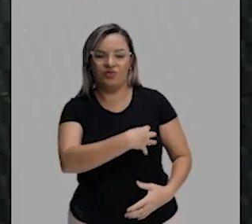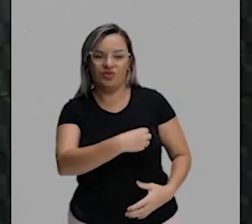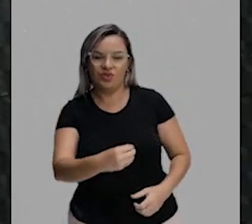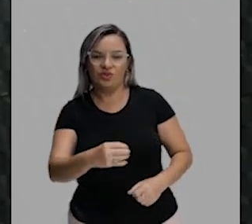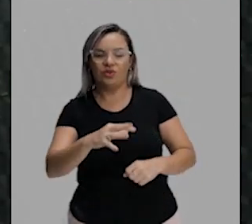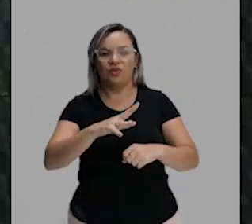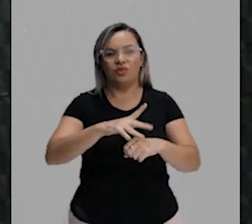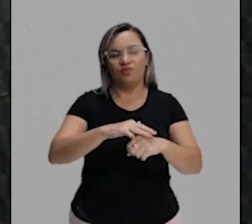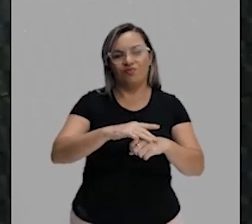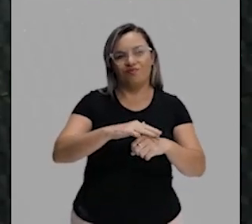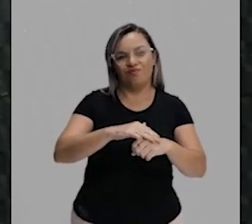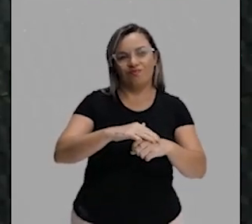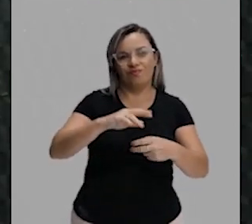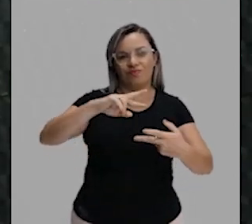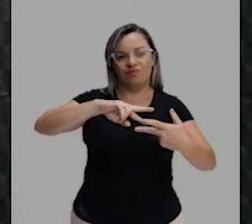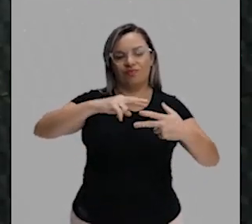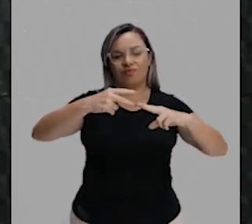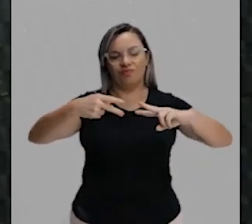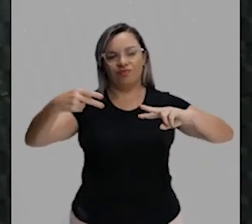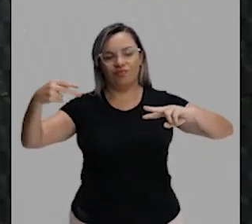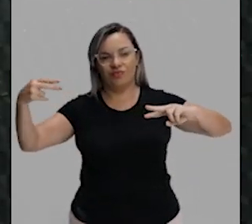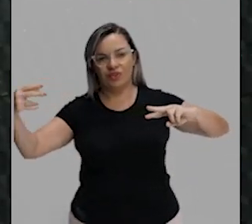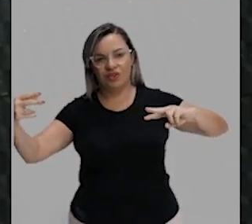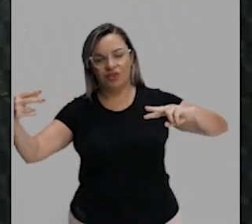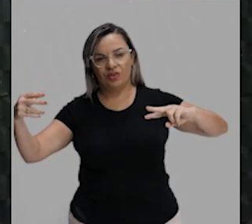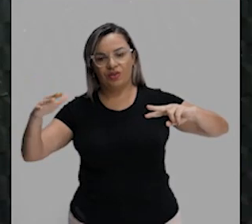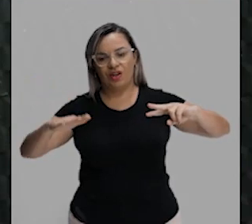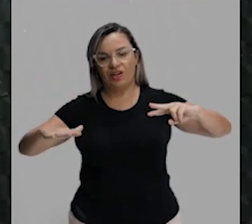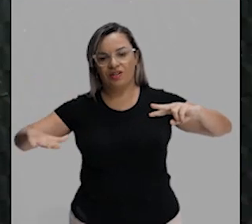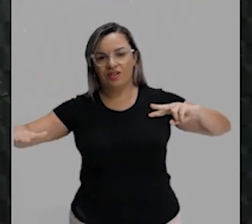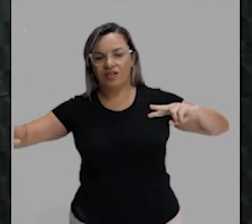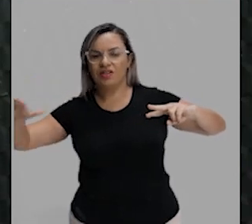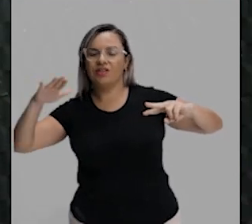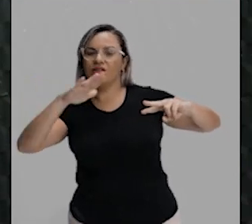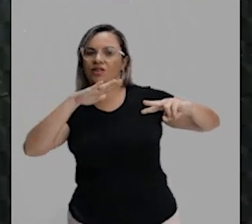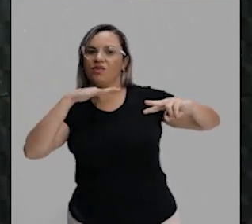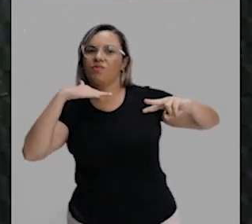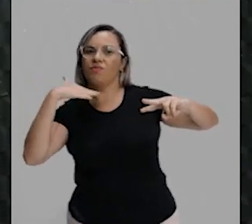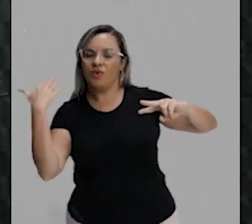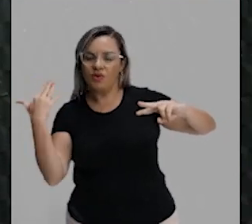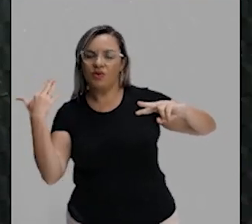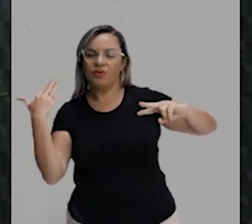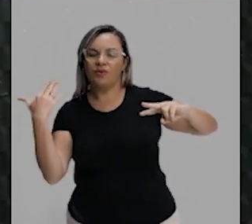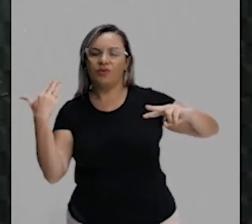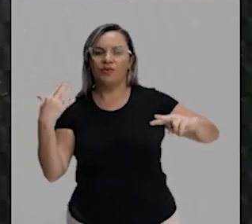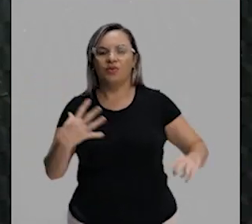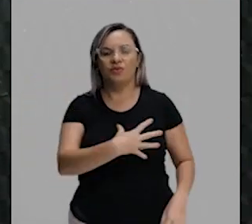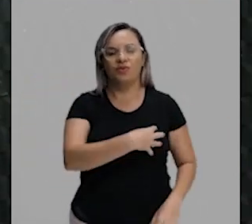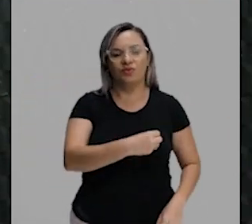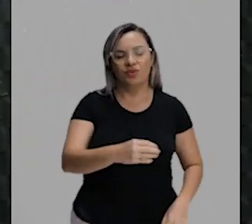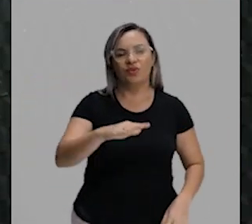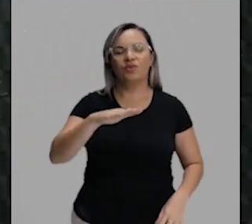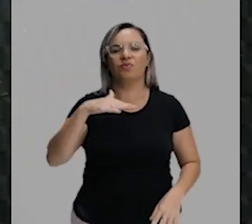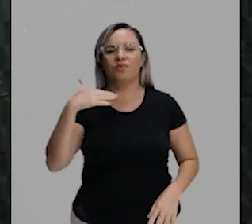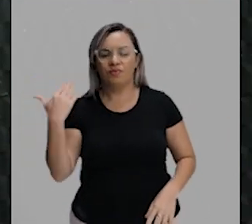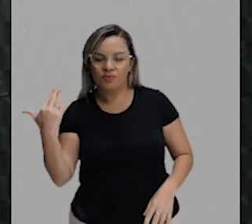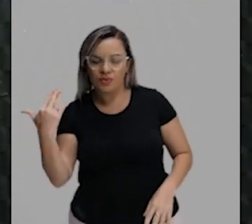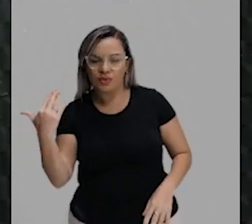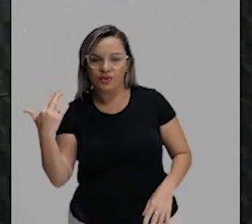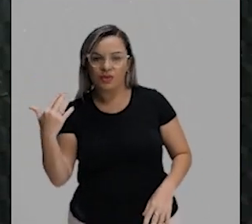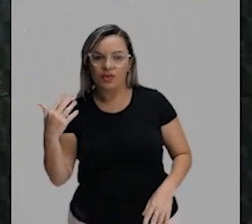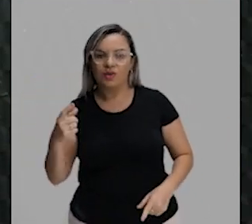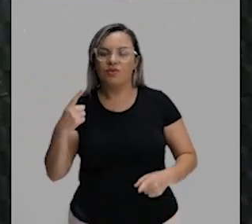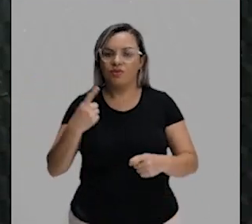genéticas. As crianças morrem justamente por causa desses alelos que a gente chama de alelos letais